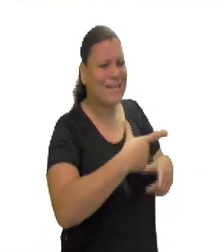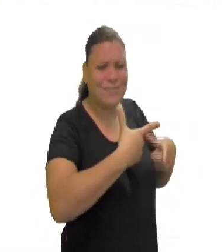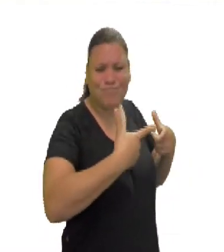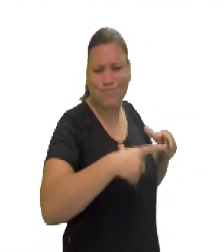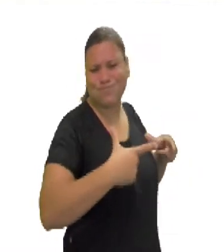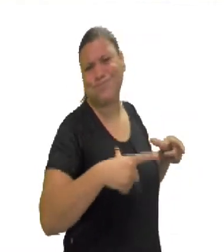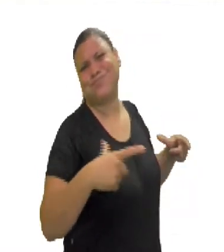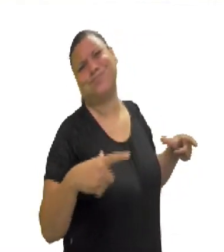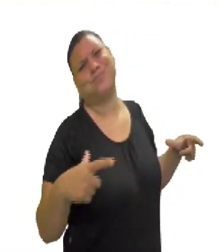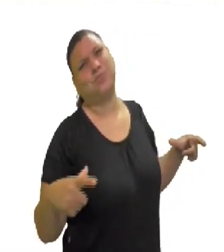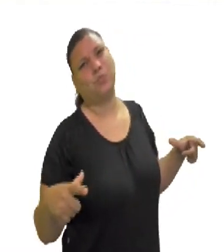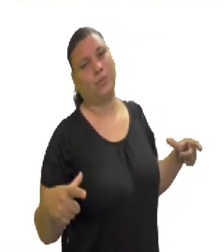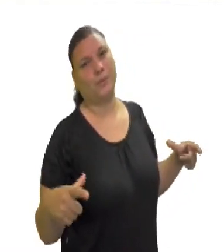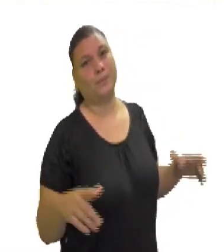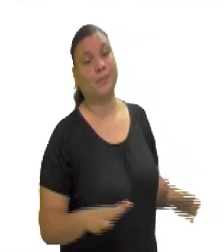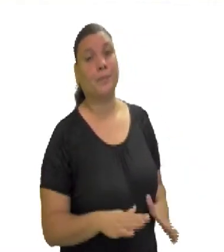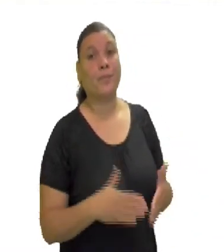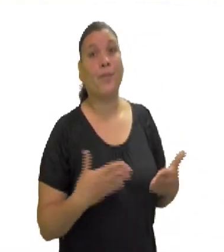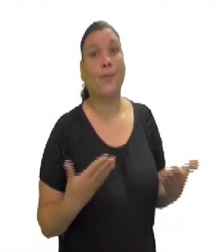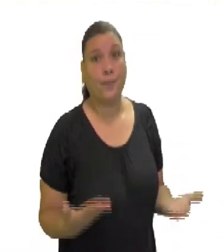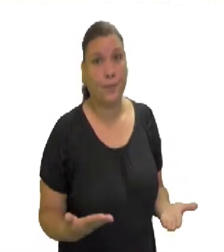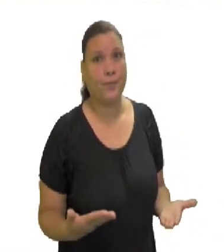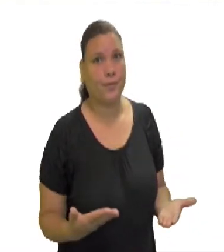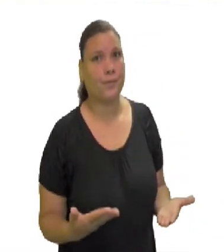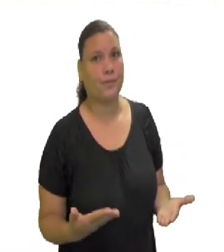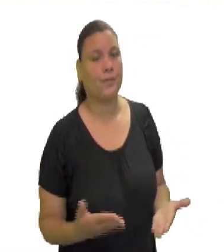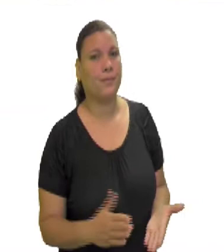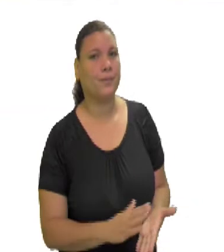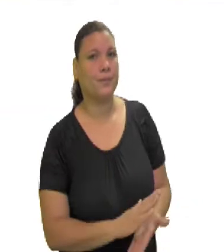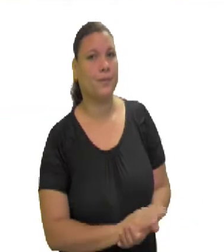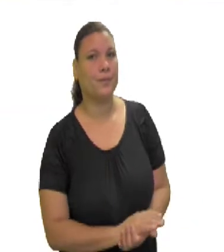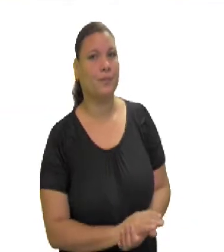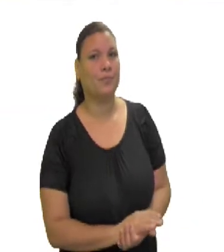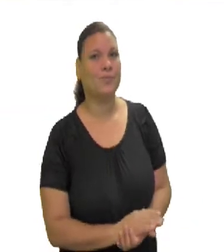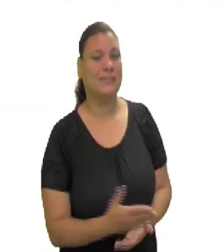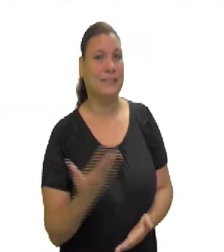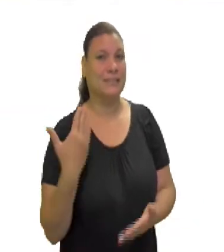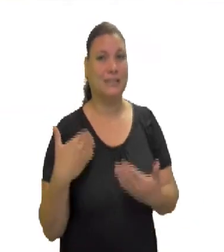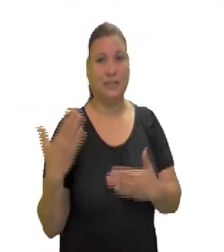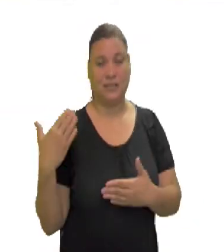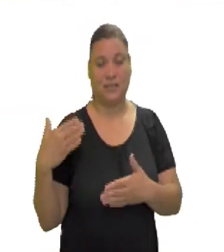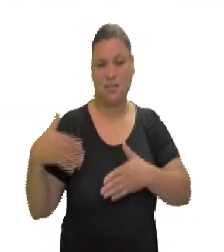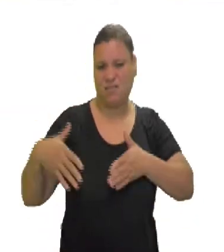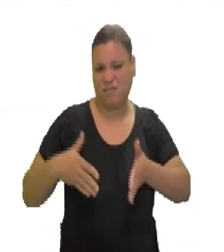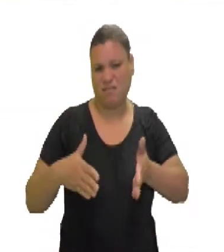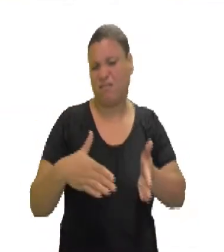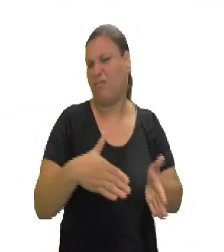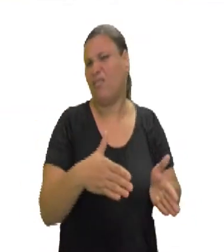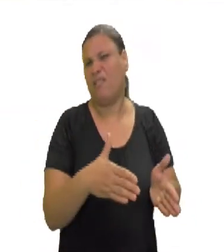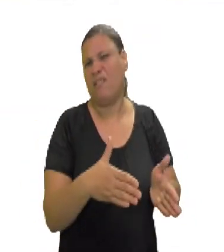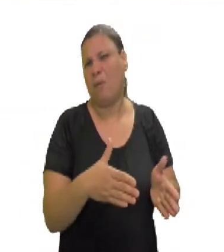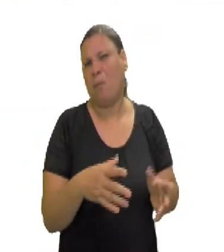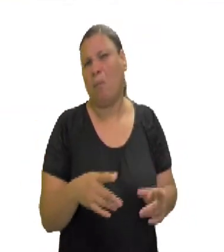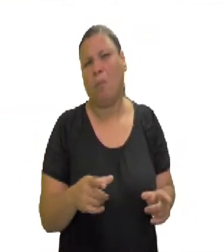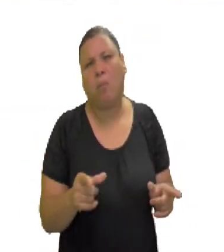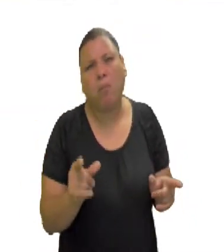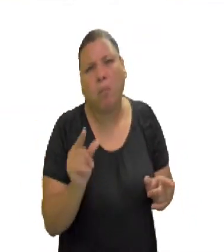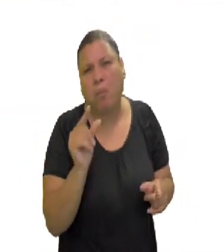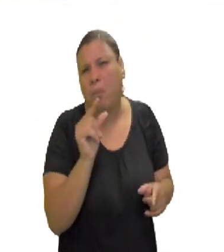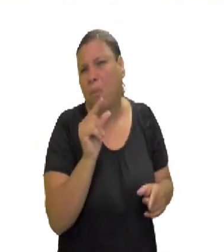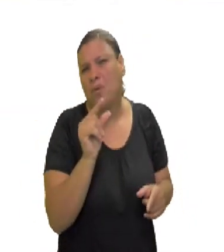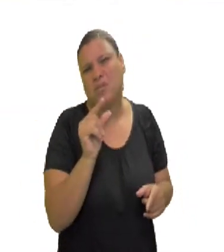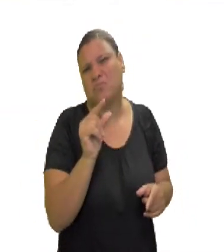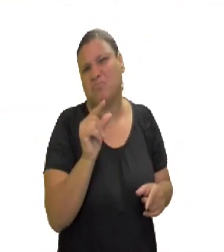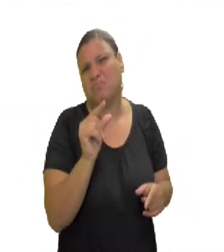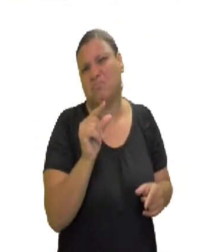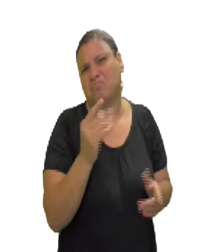muito grande. E geralmente não existiam estradas, não existiam meios de